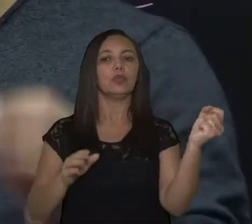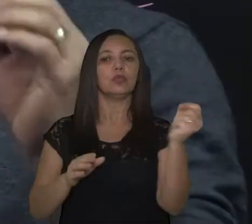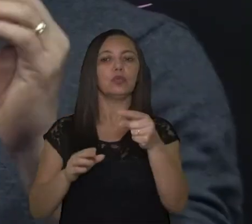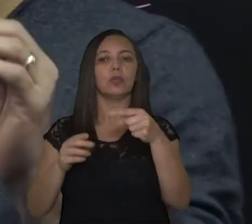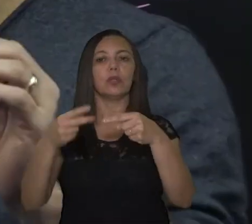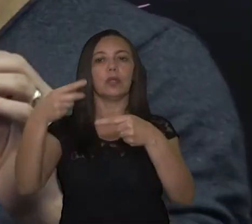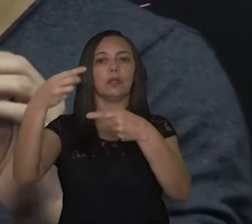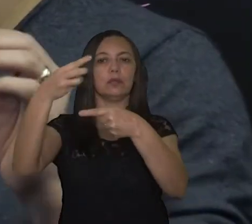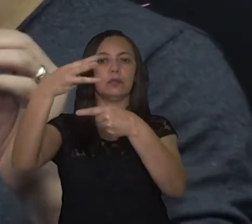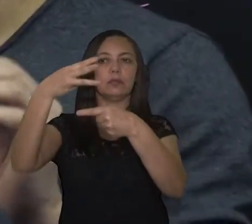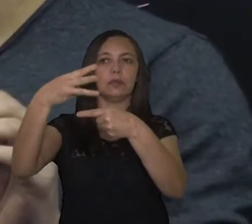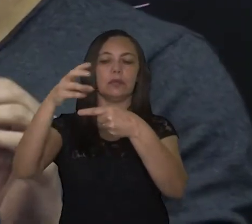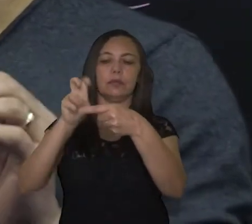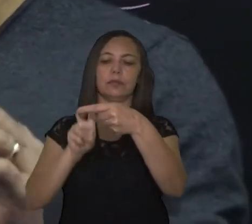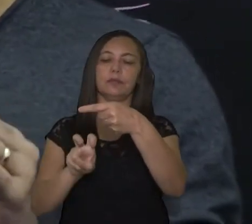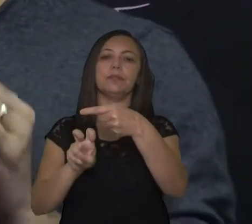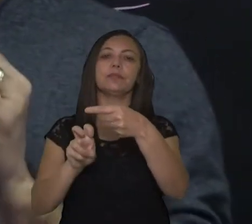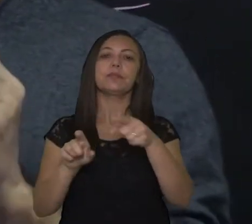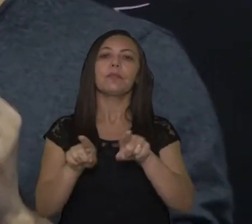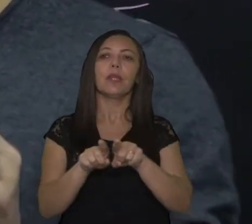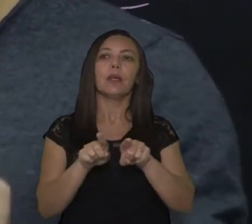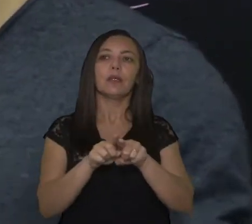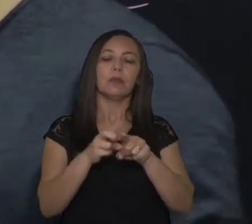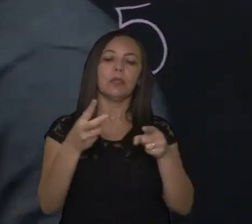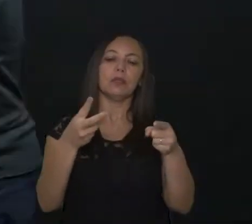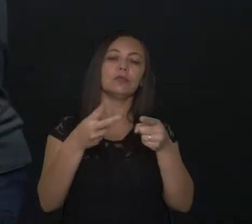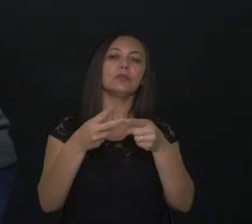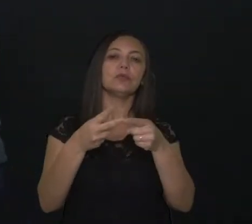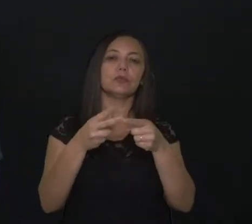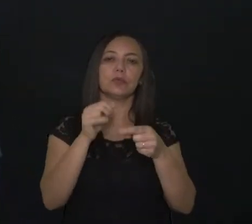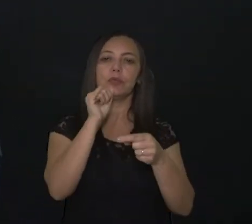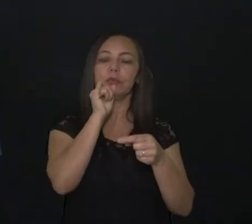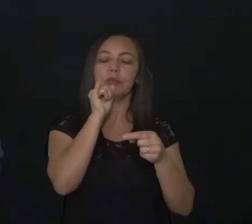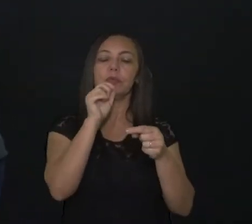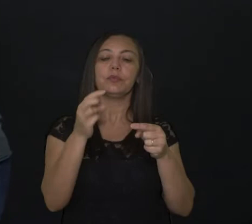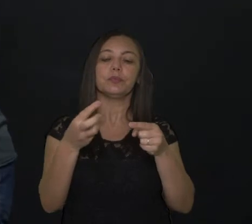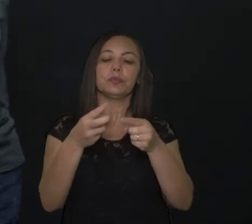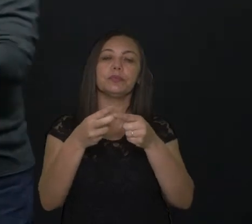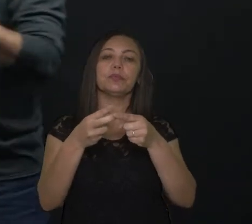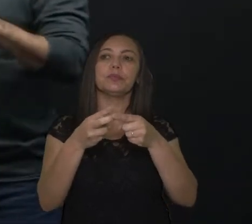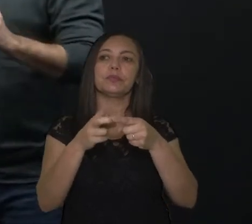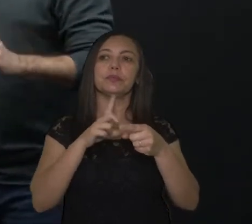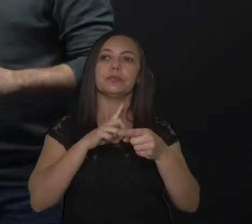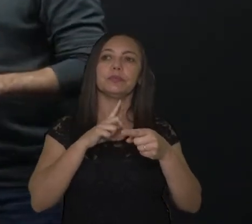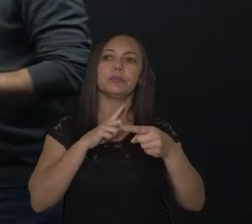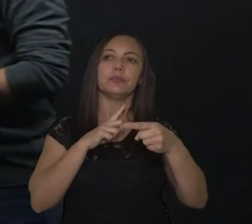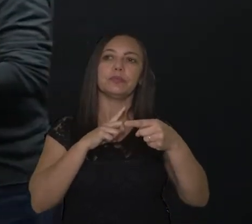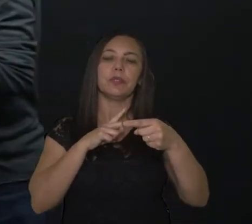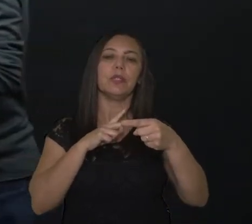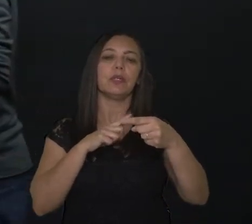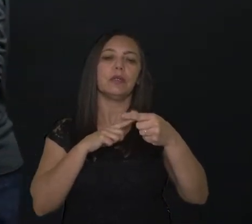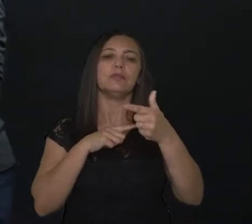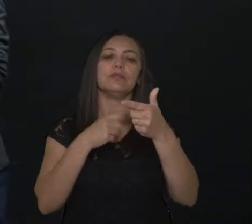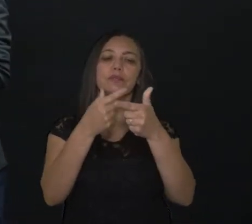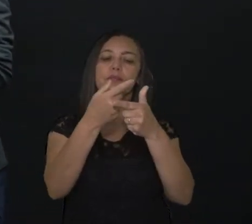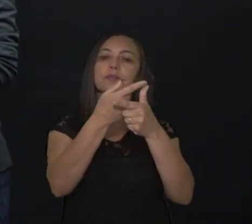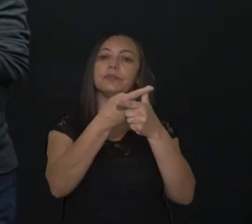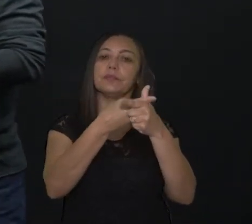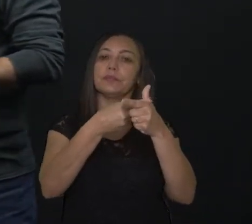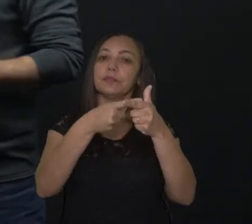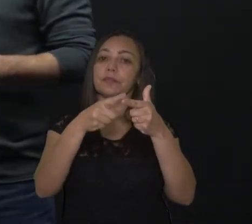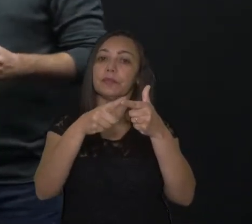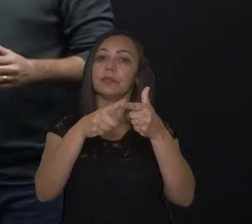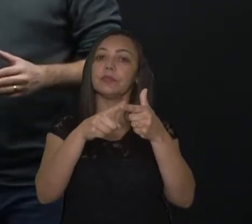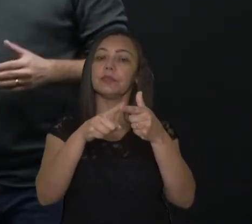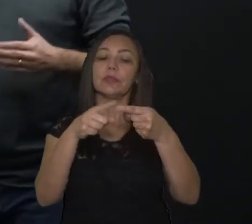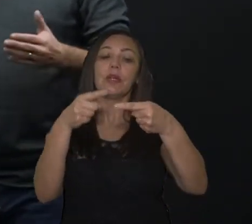quintos. Então, pessoal, reparem que agora no nosso segundo exemplo, nós temos duas frações, mas essas duas